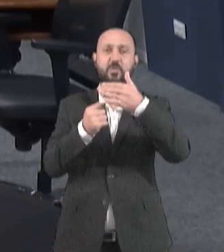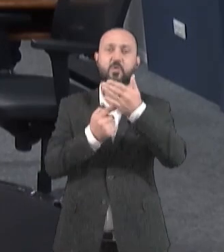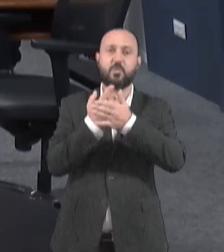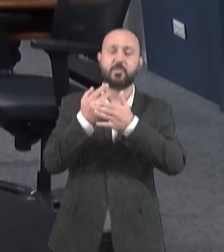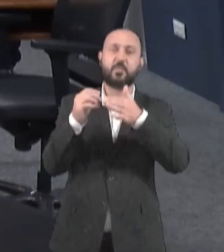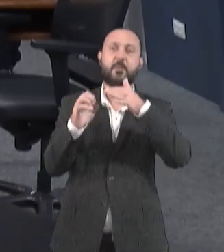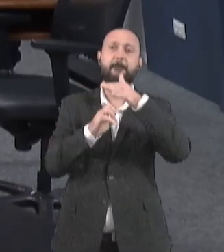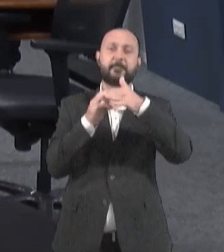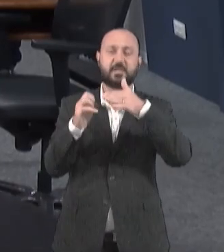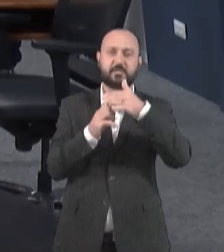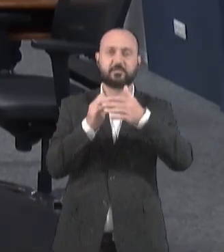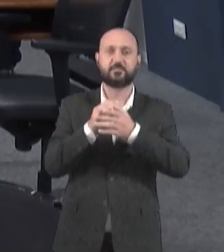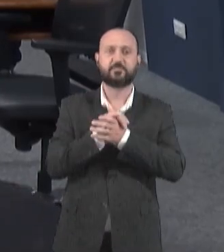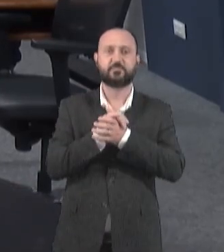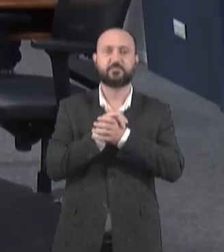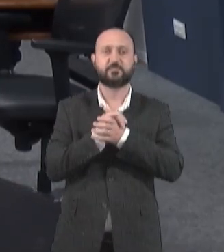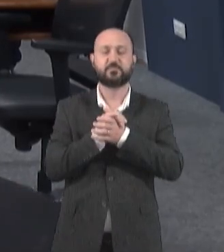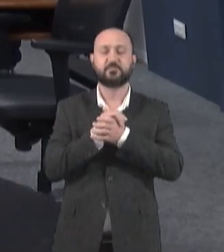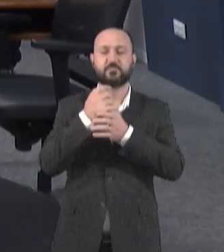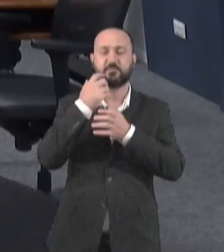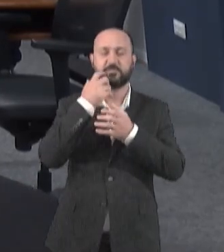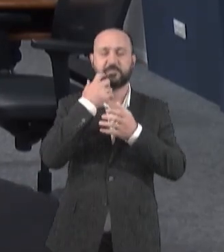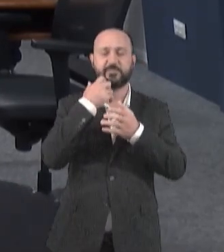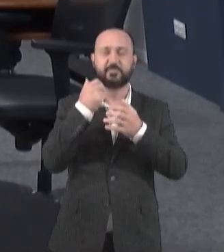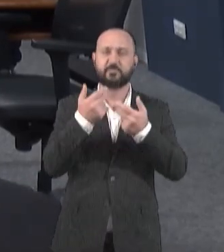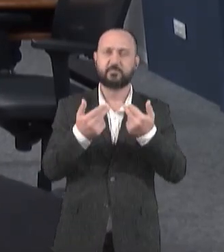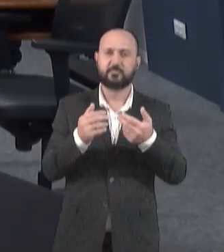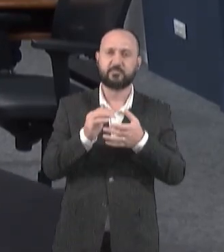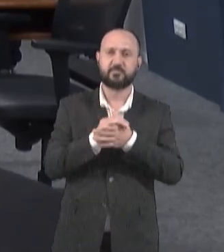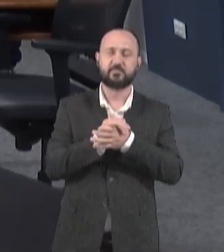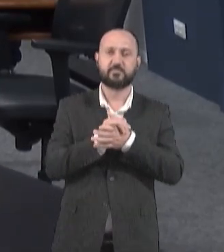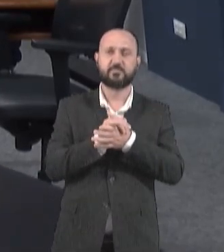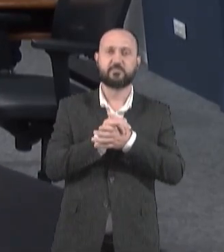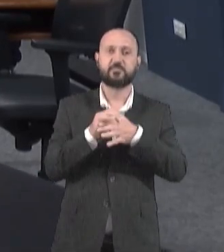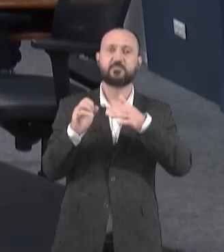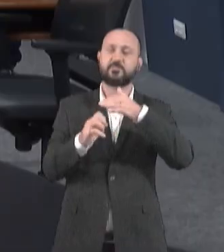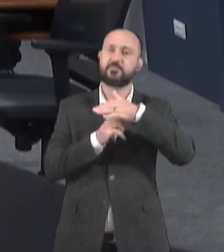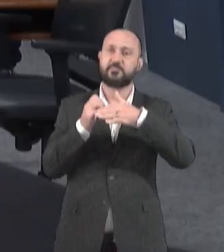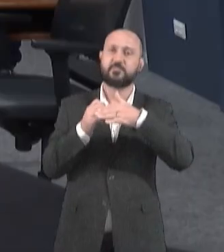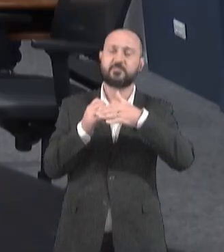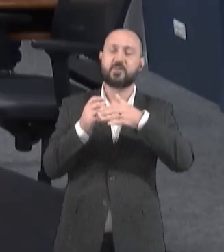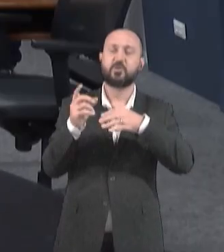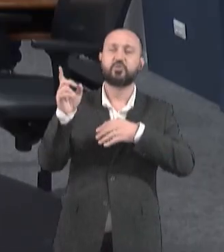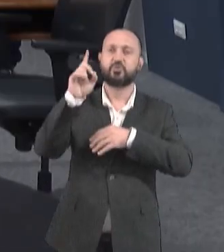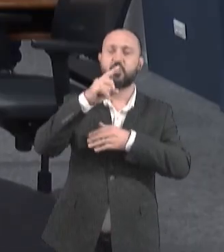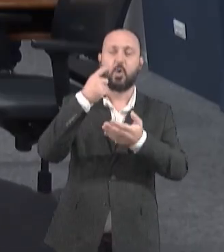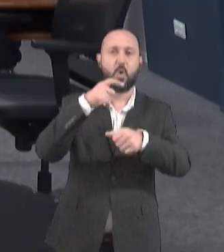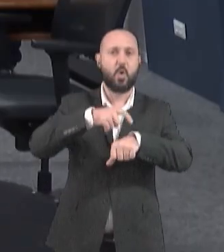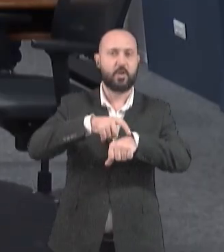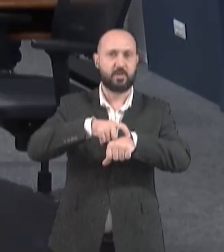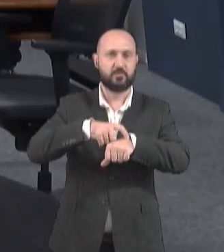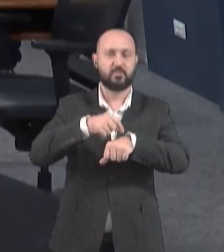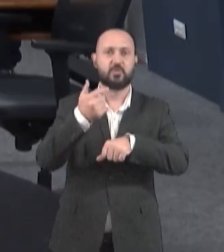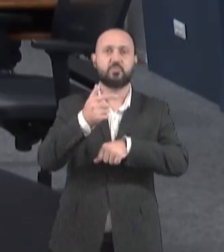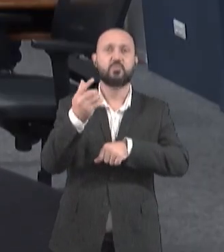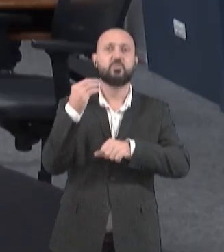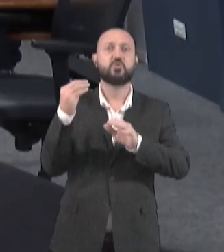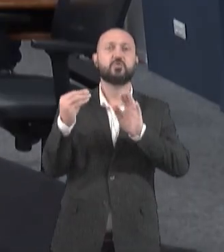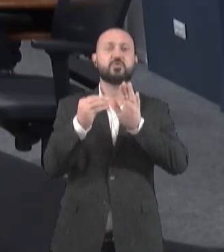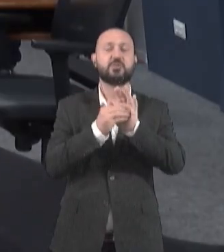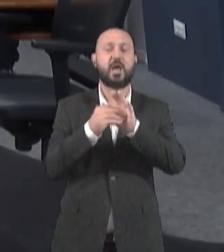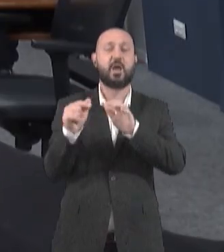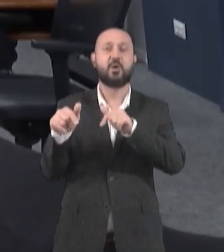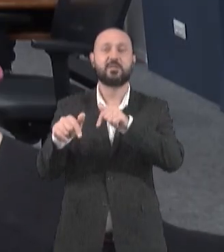comprou um comércio de eletrodomésticos, né? Essa empresa é obrigada a definir o horário. O que não havia a previsão